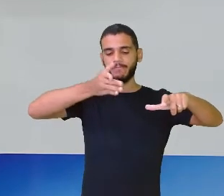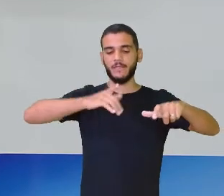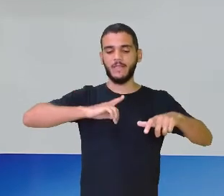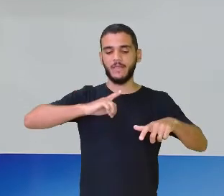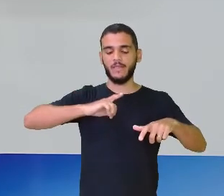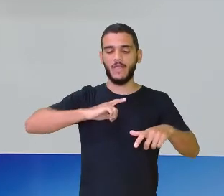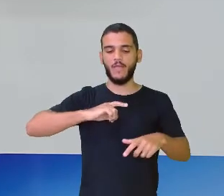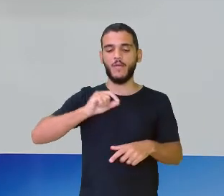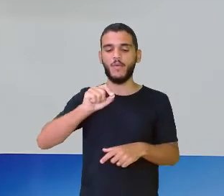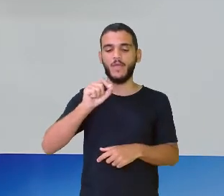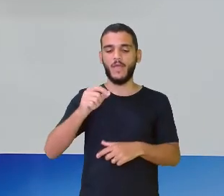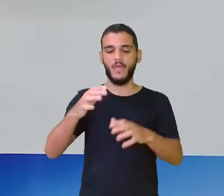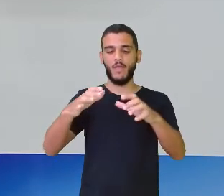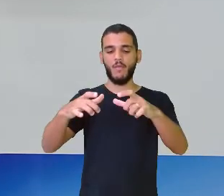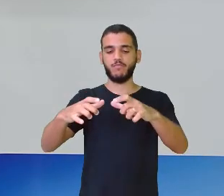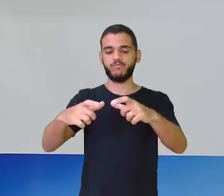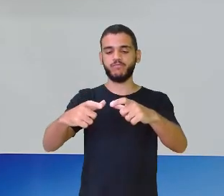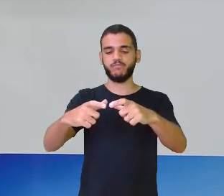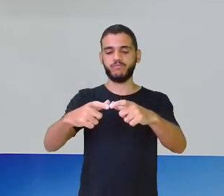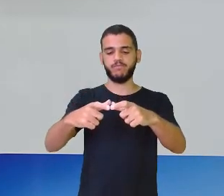formato do meu transferidor, né?